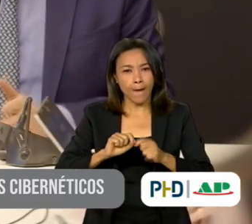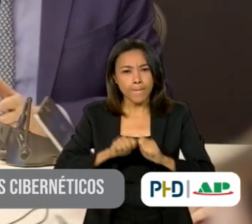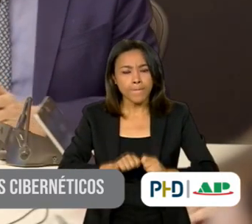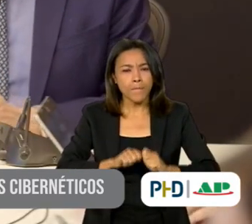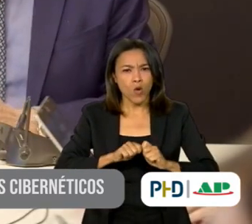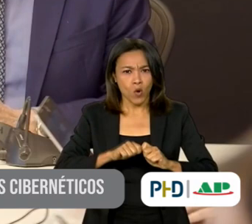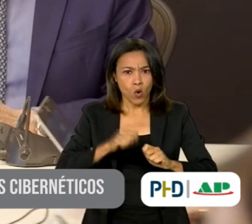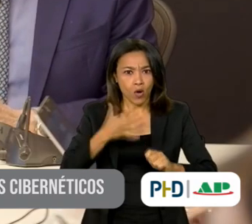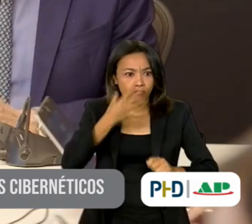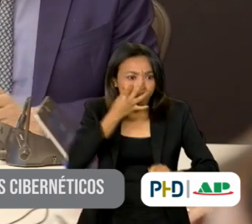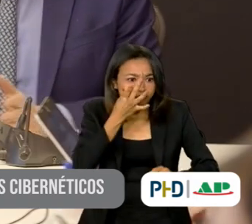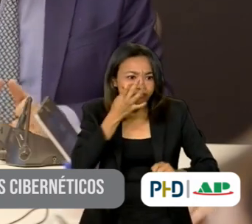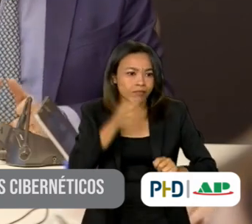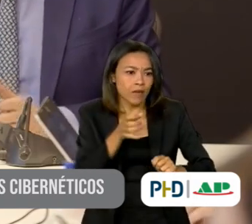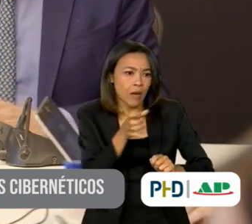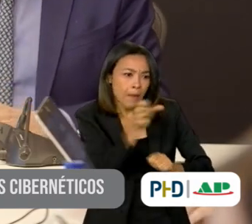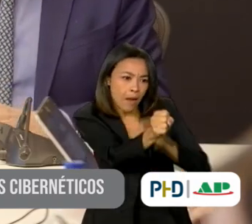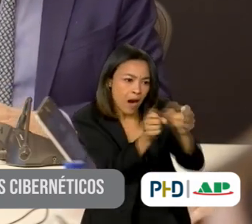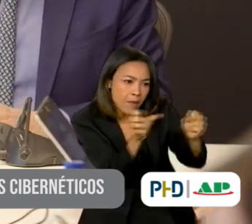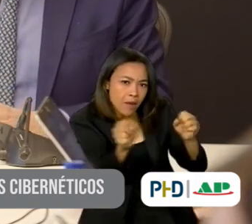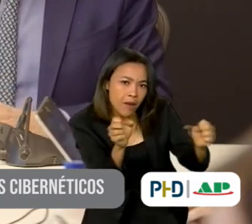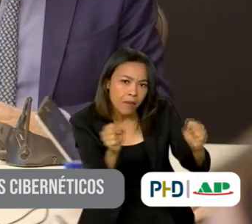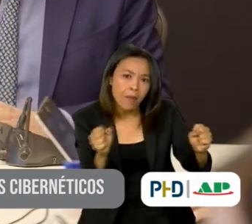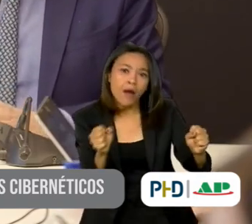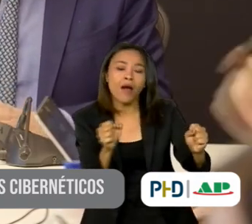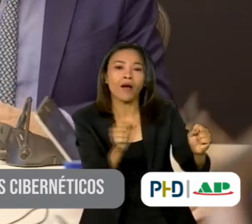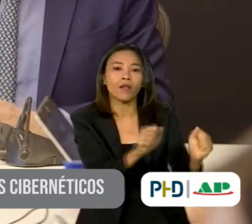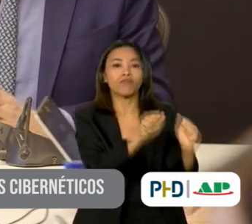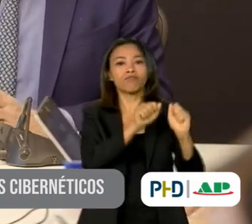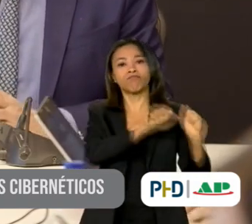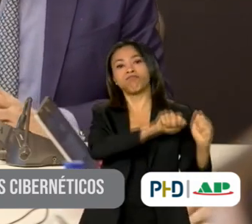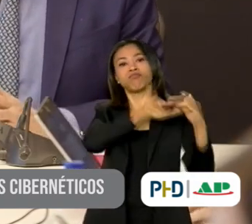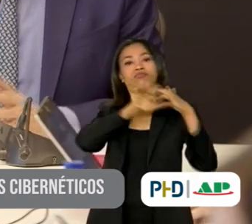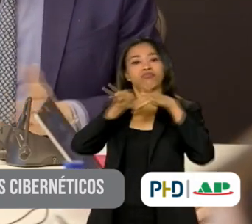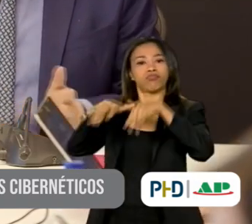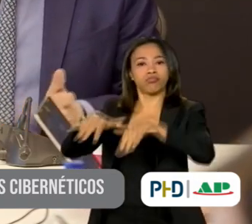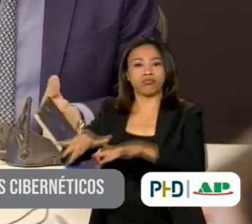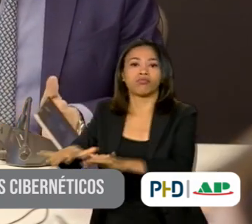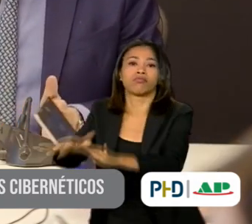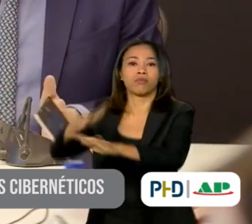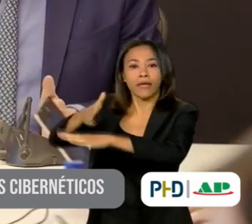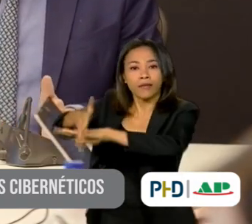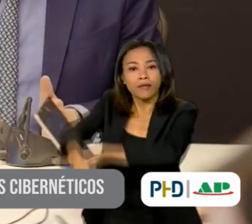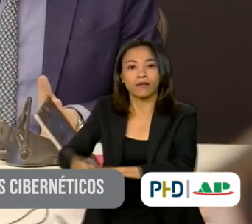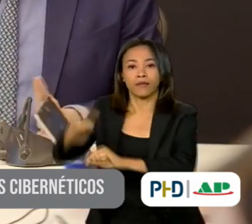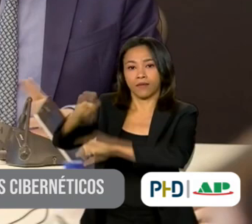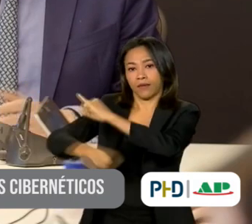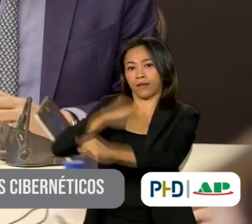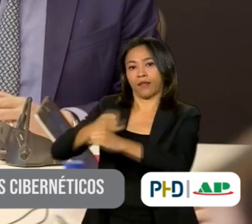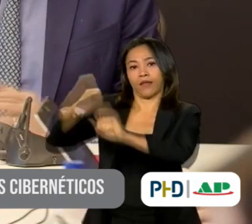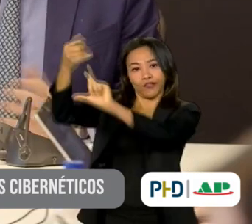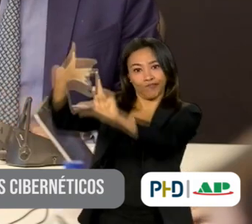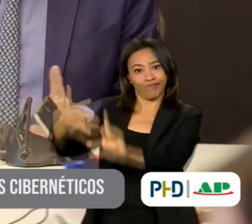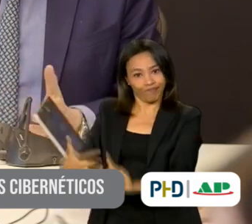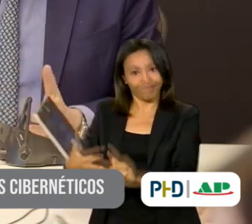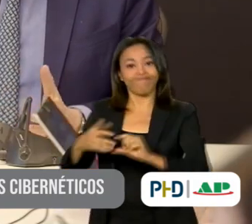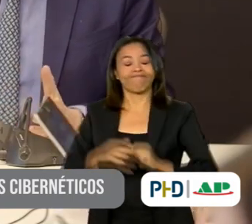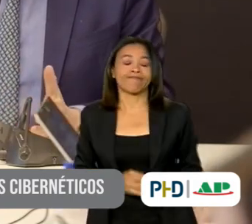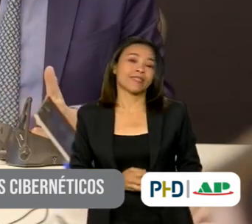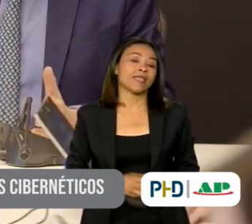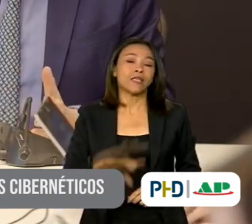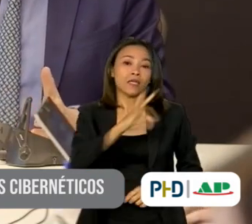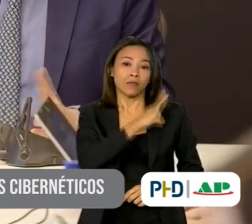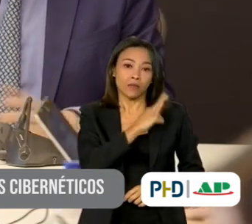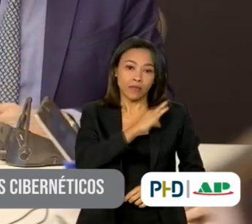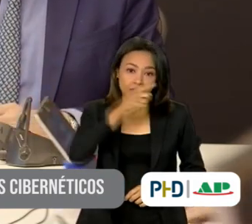migrando do mundo físico para o mundo virtual. E as forças de segurança precisam se adaptar a esse